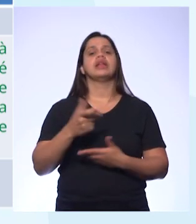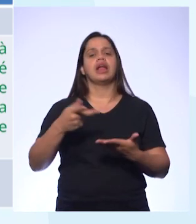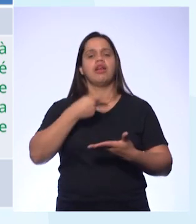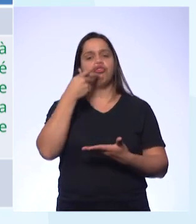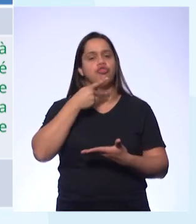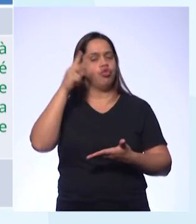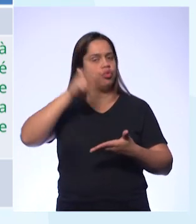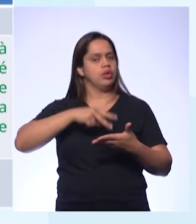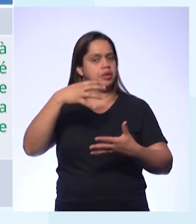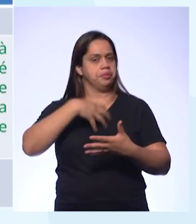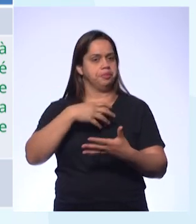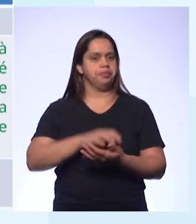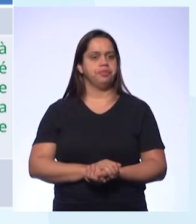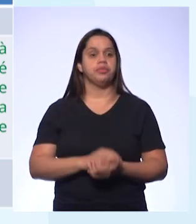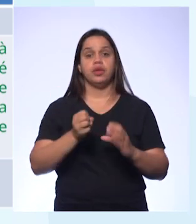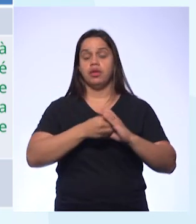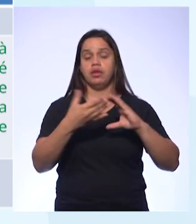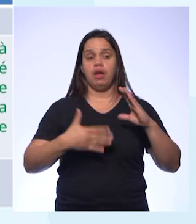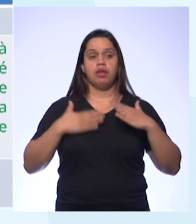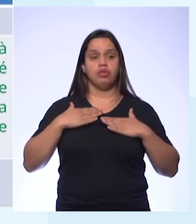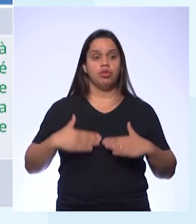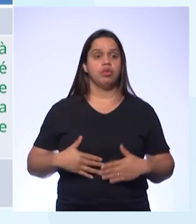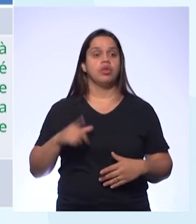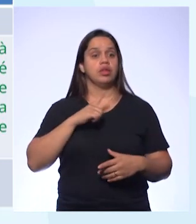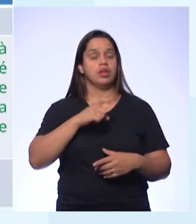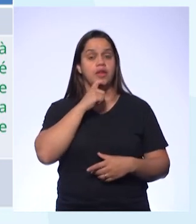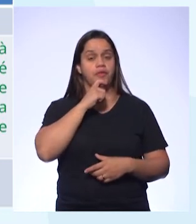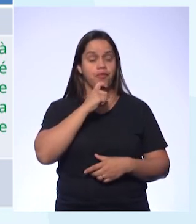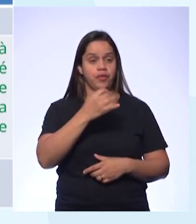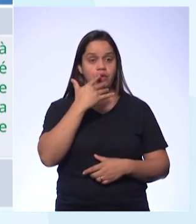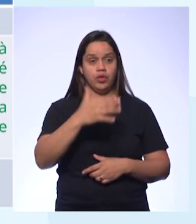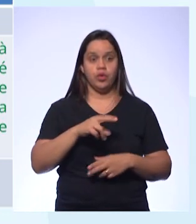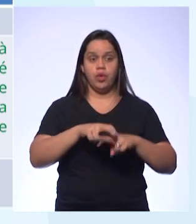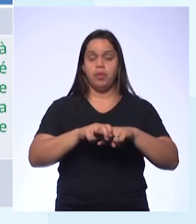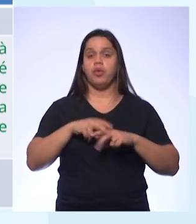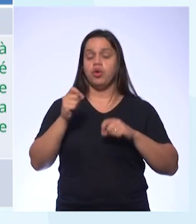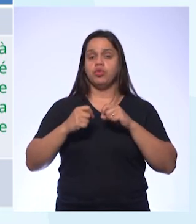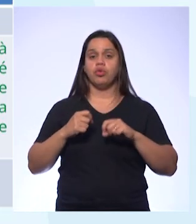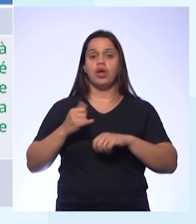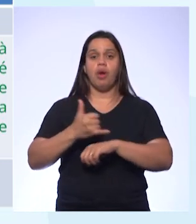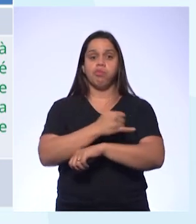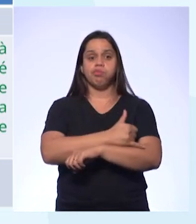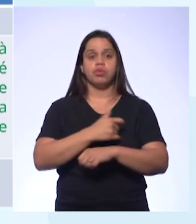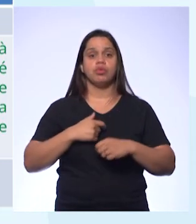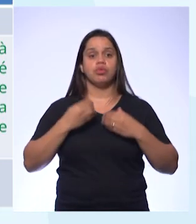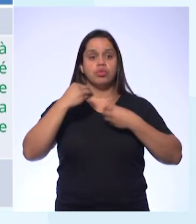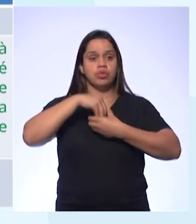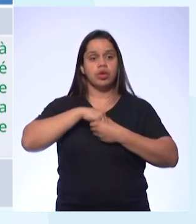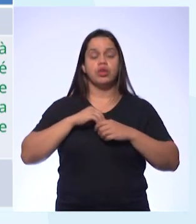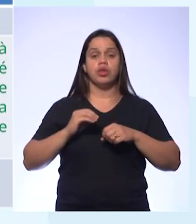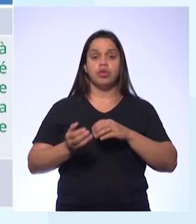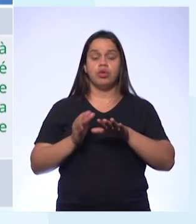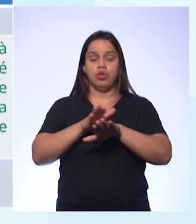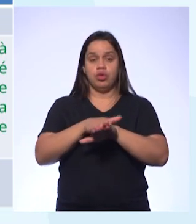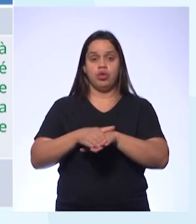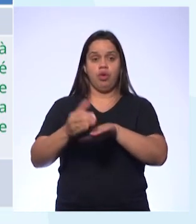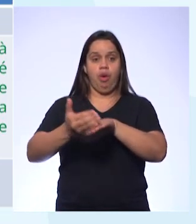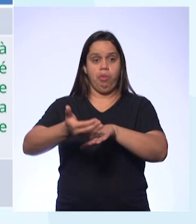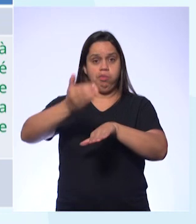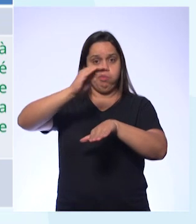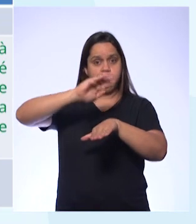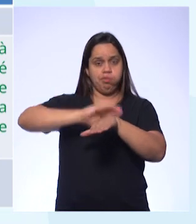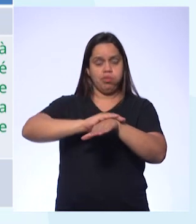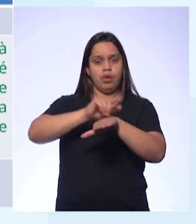ser. Características físicas. Possui coloração verde devido à gordura corporal. O corpo é coberto por uma enorme